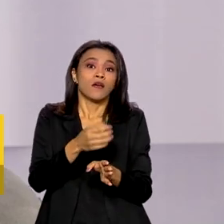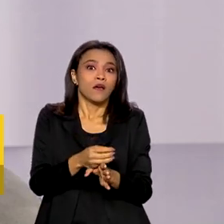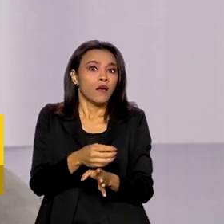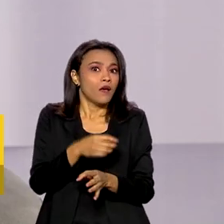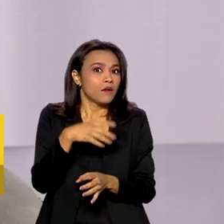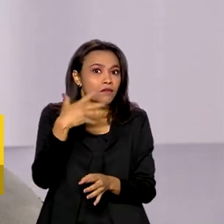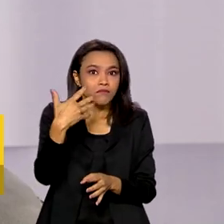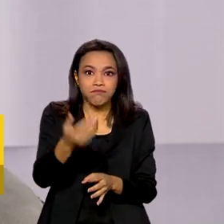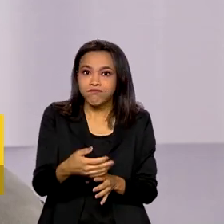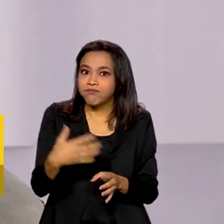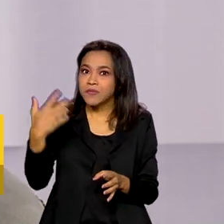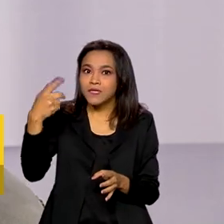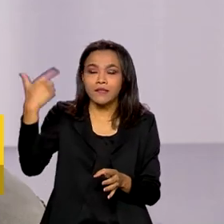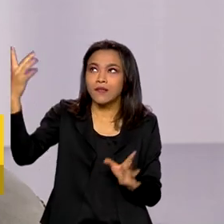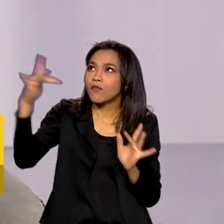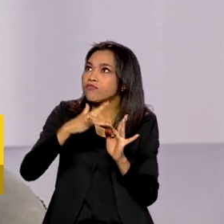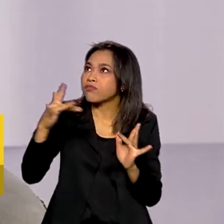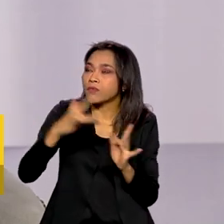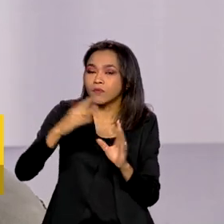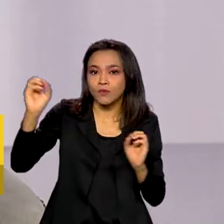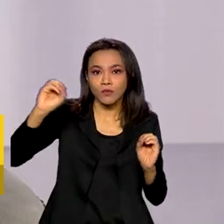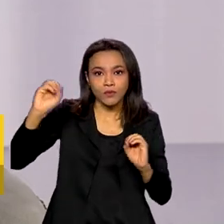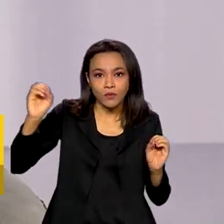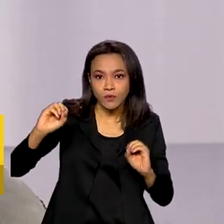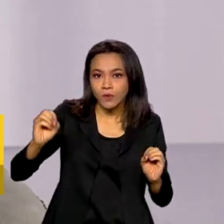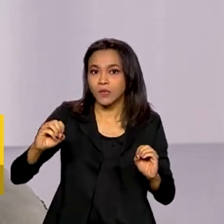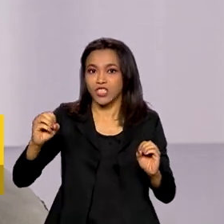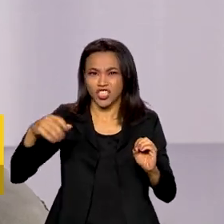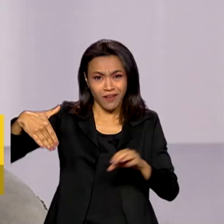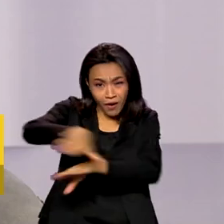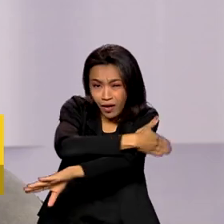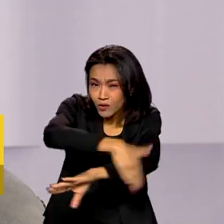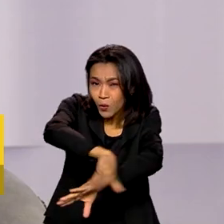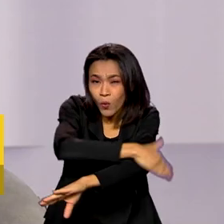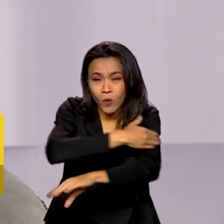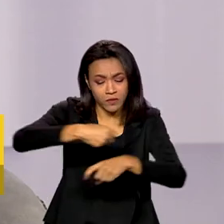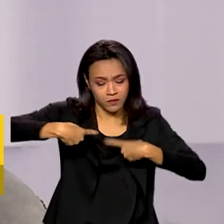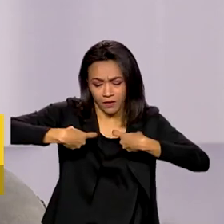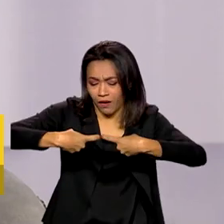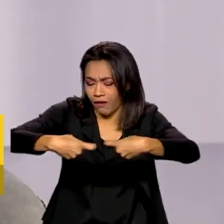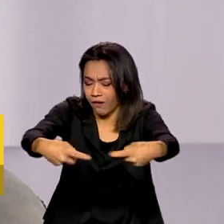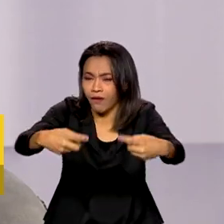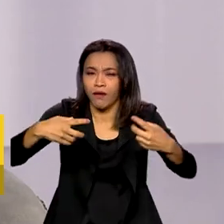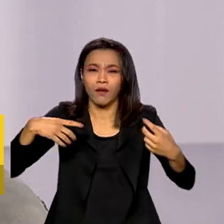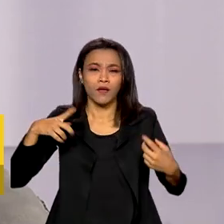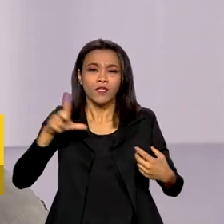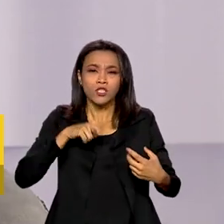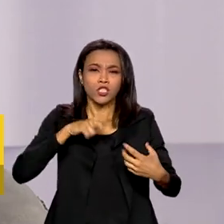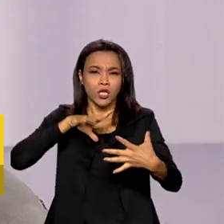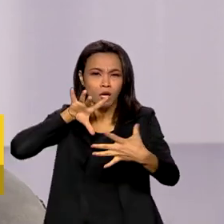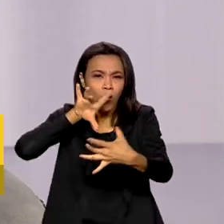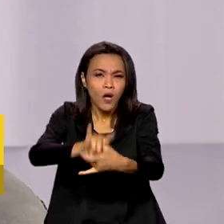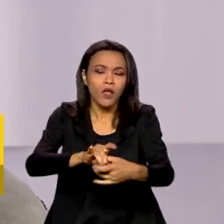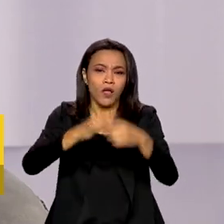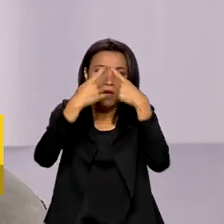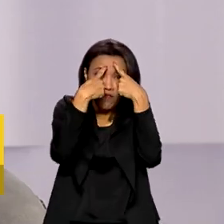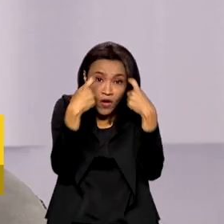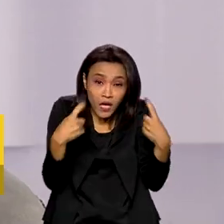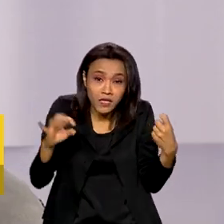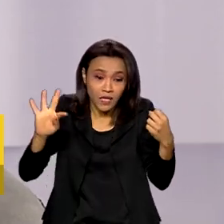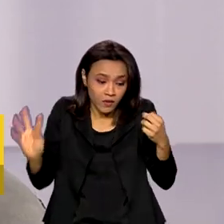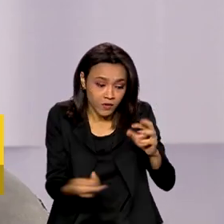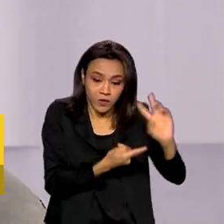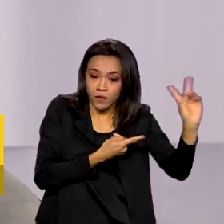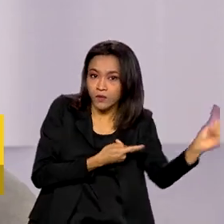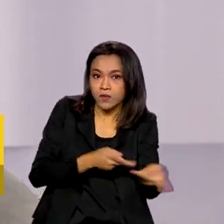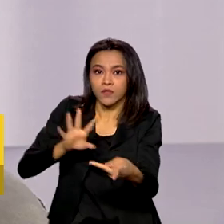isso. Em relações com Portugal. Exatamente, com guerras em várias ruas. Então, assim, existia já um contexto de violência, ou iminente